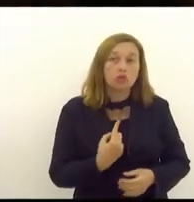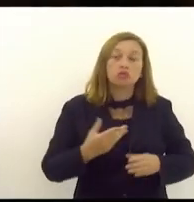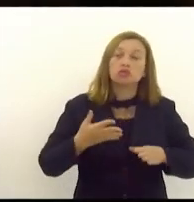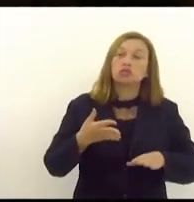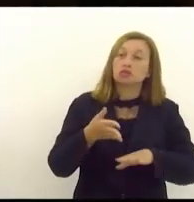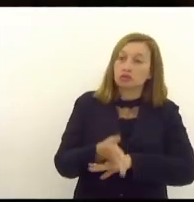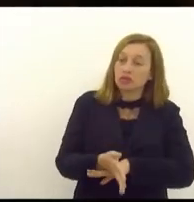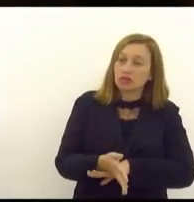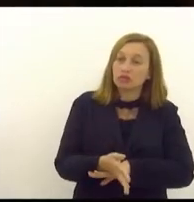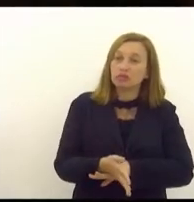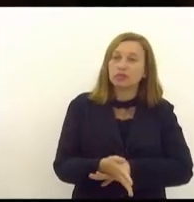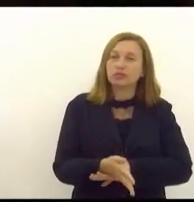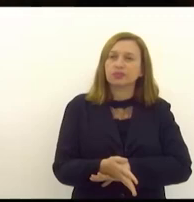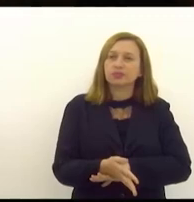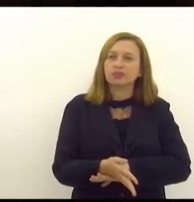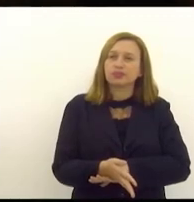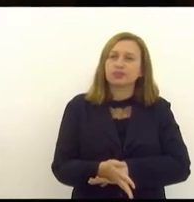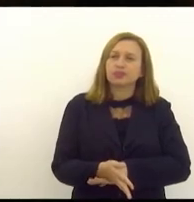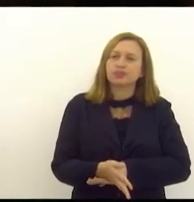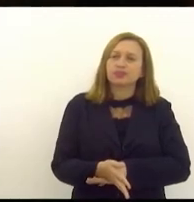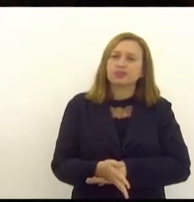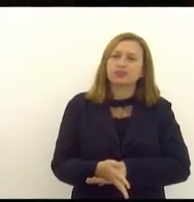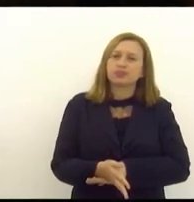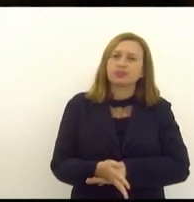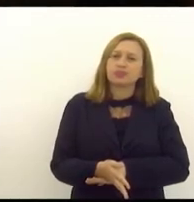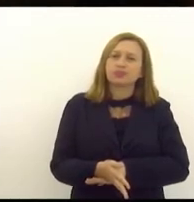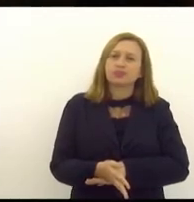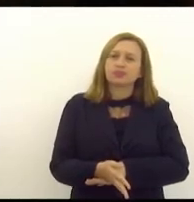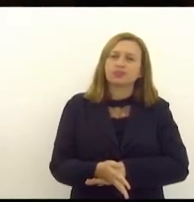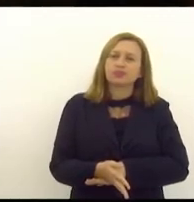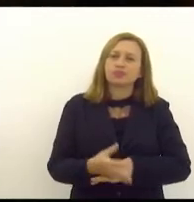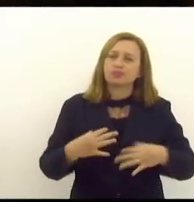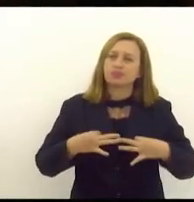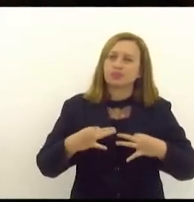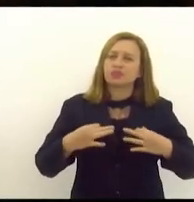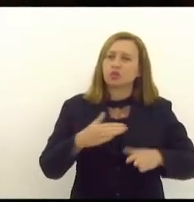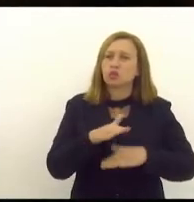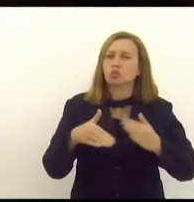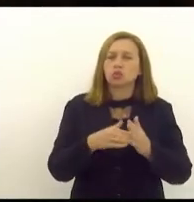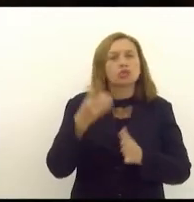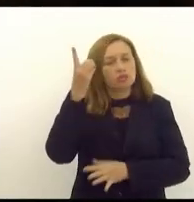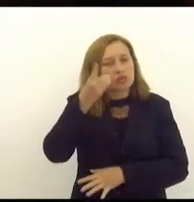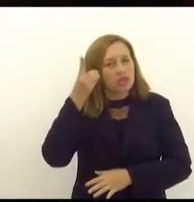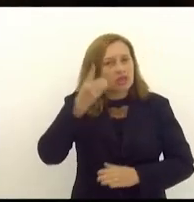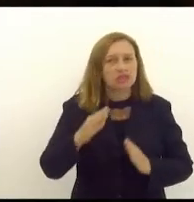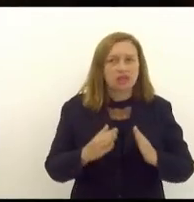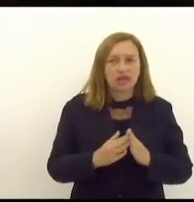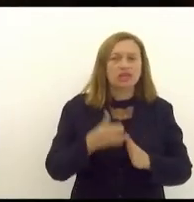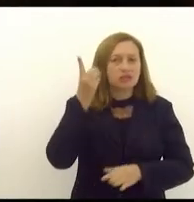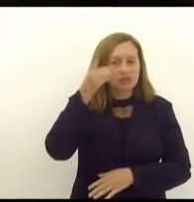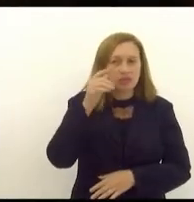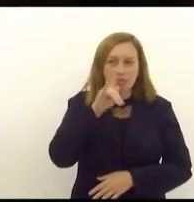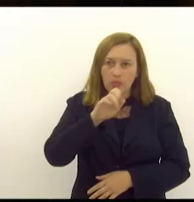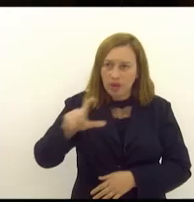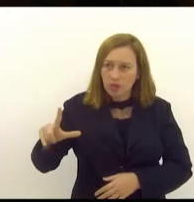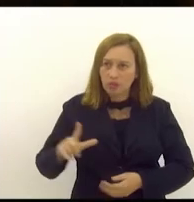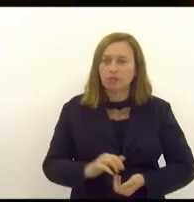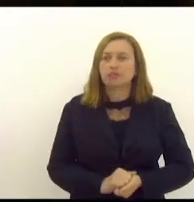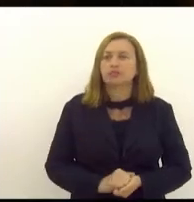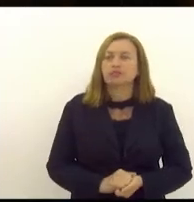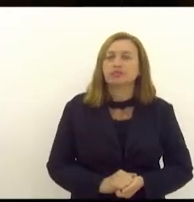entrando e estaremos colocando à disposição de todos os deputados dessa casa Deputado Paulo